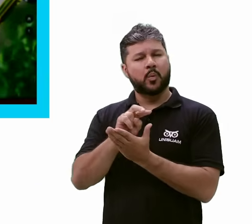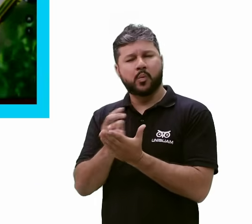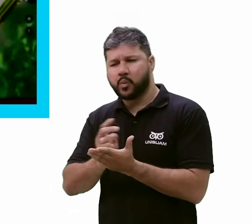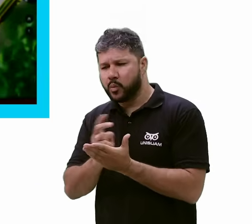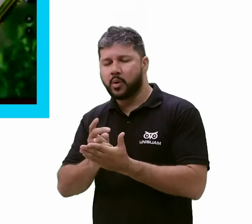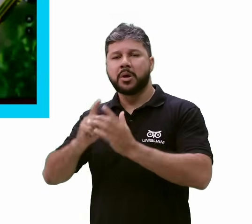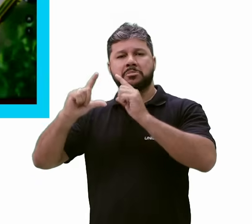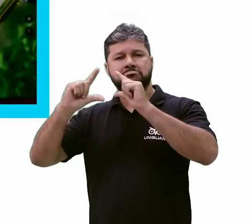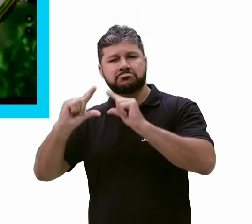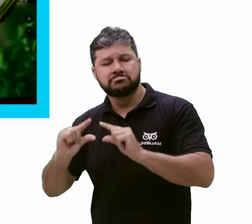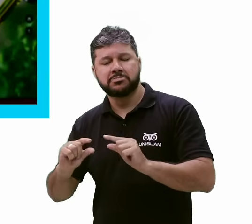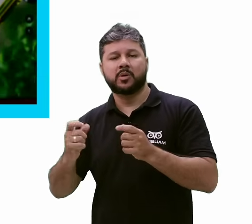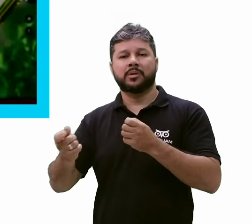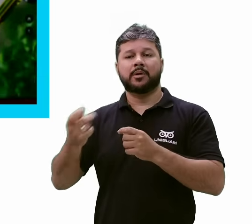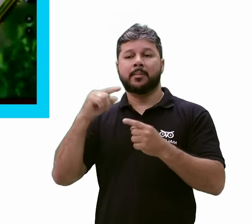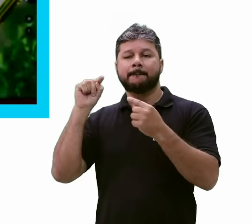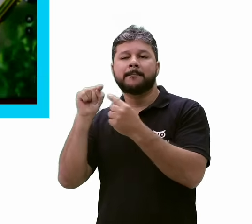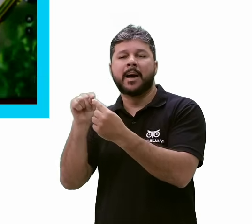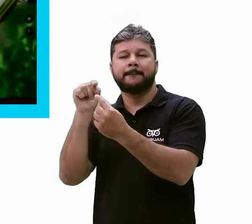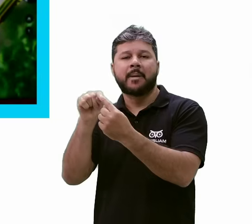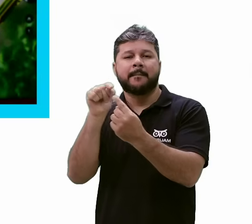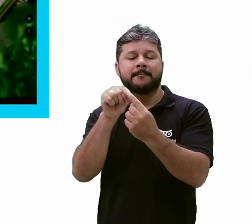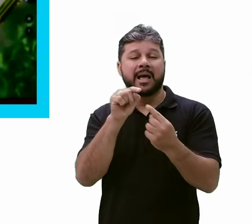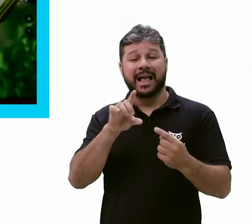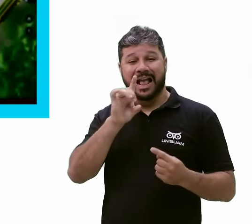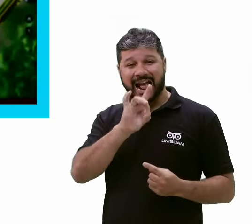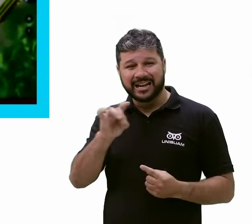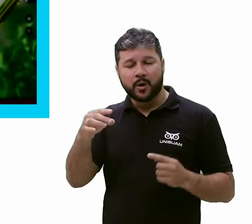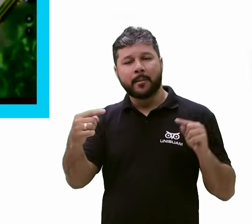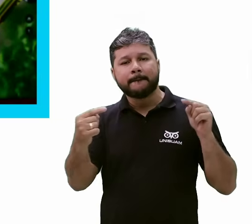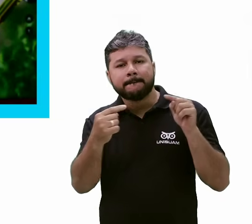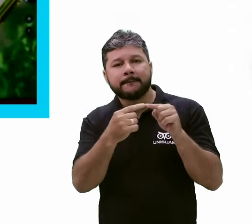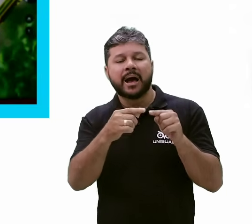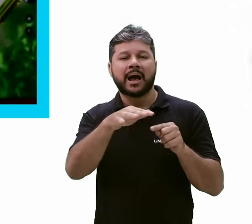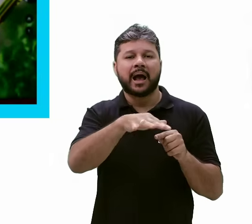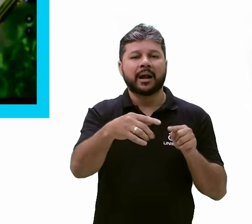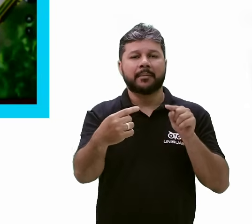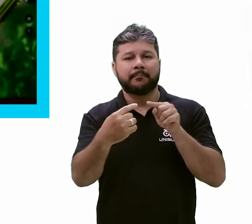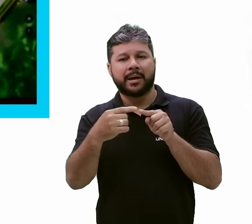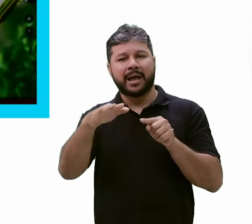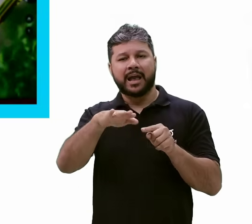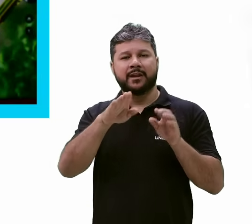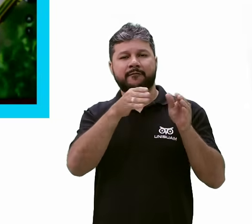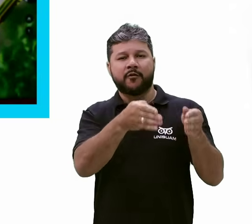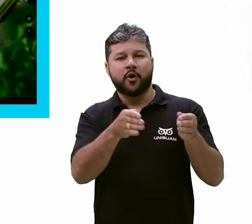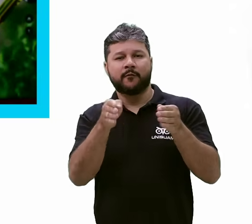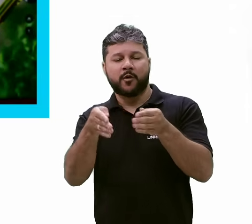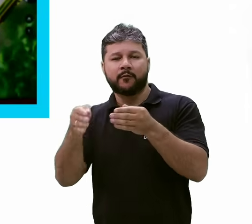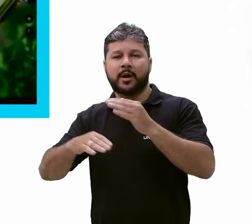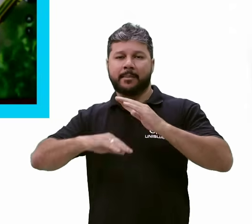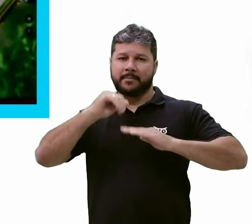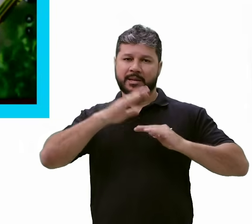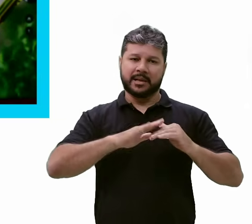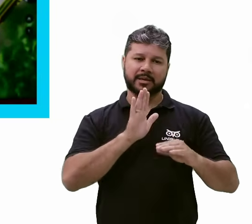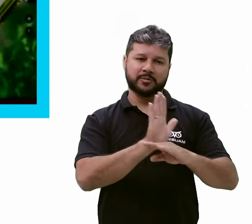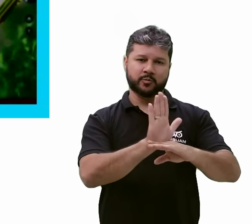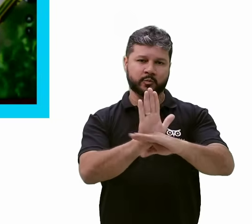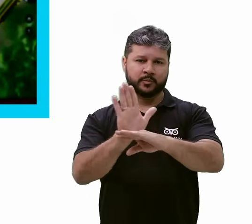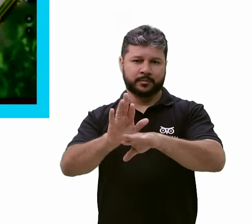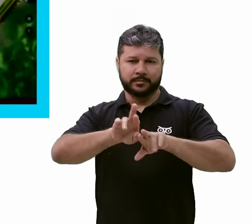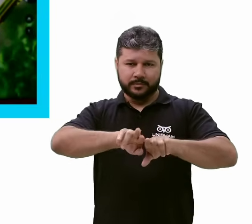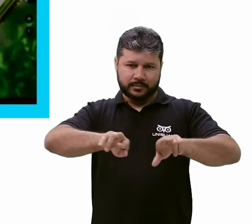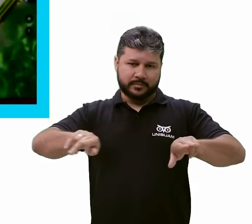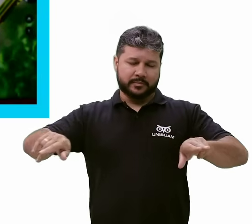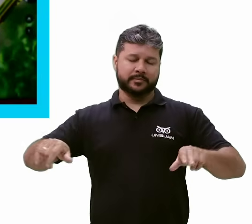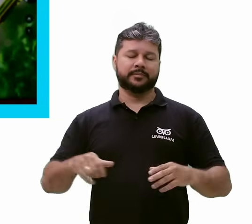anticonvulsivantes, anti-inflamatórias, tá? Então, cada uma vai ter uma maior habilidade.